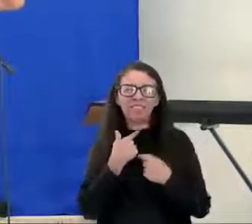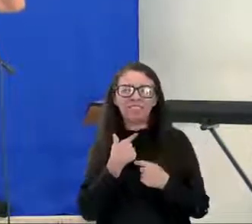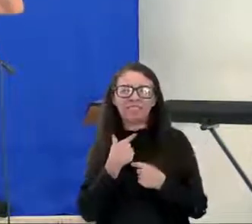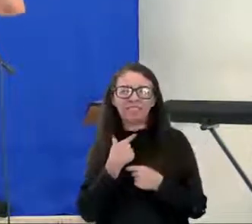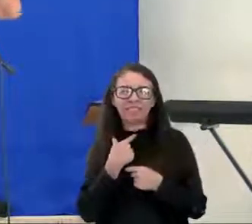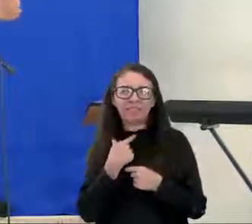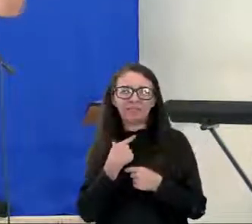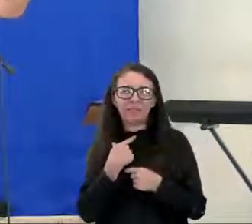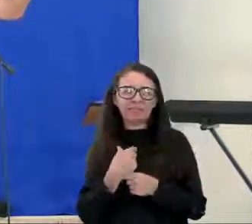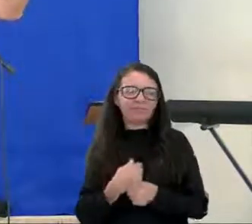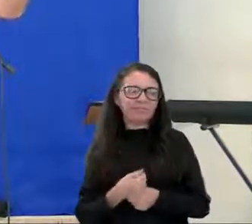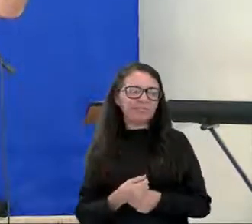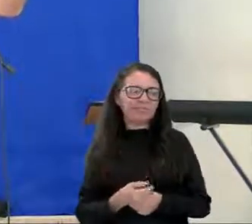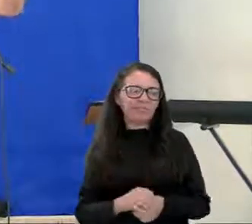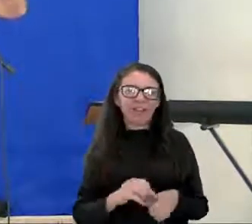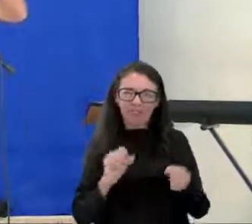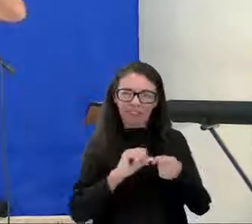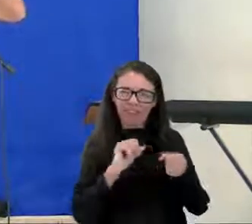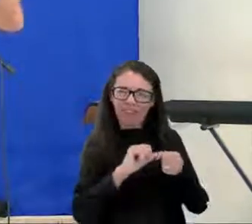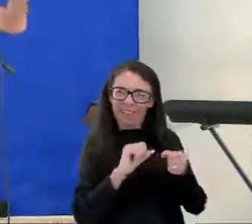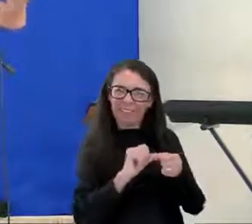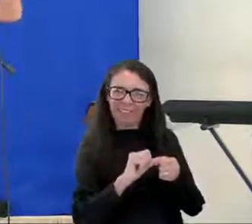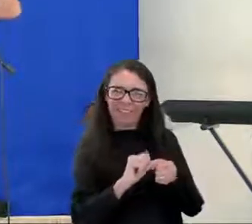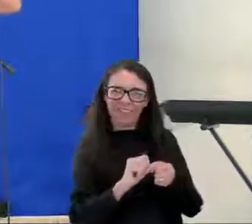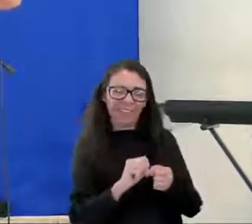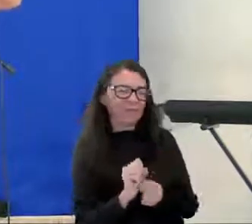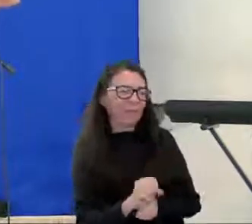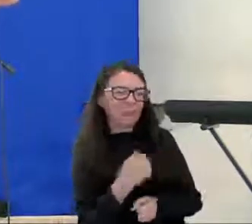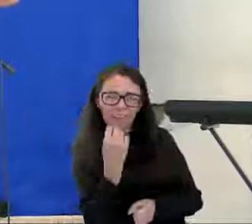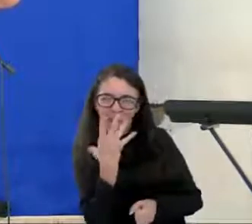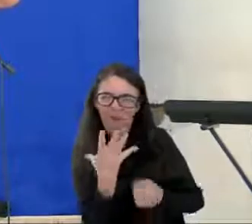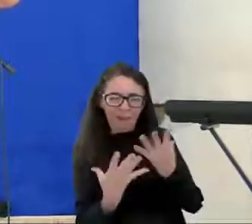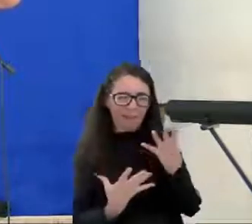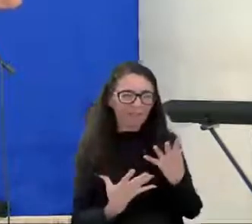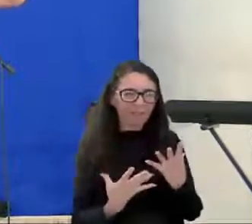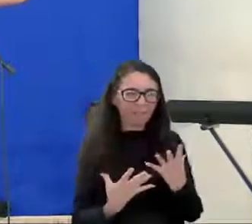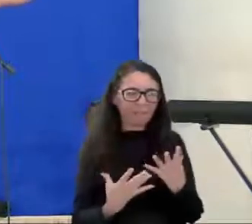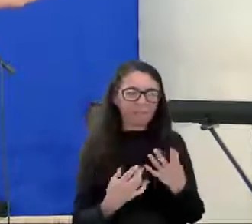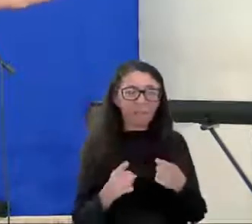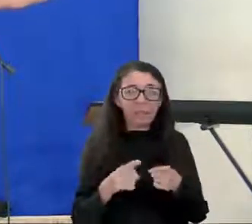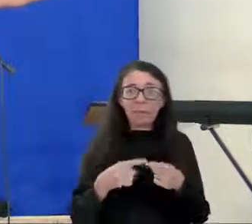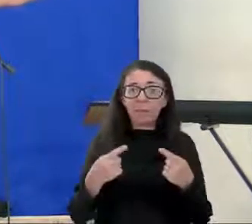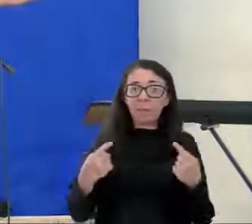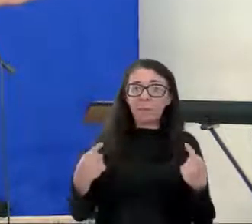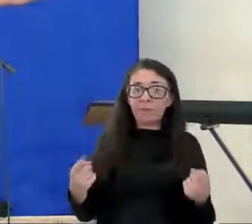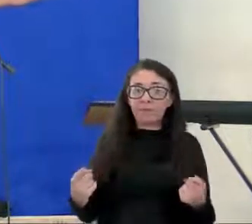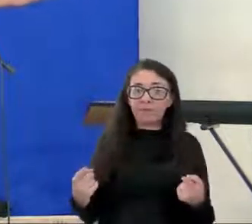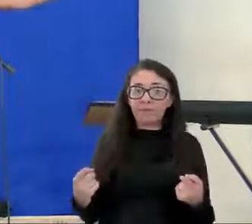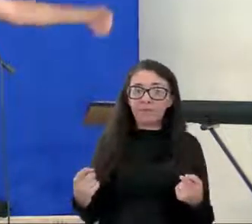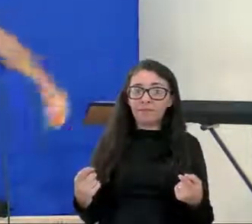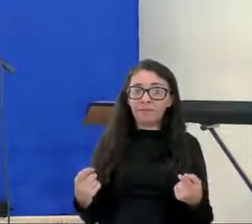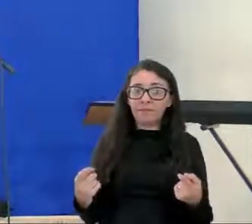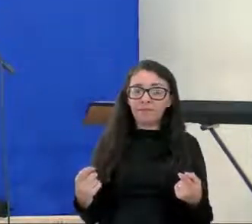dire il fare c'è demais il mare. Quer dizer, entre o dizer e o fazer, tem no meio o mar.